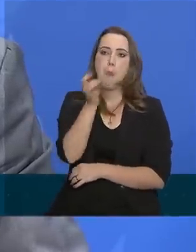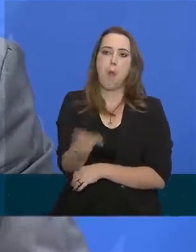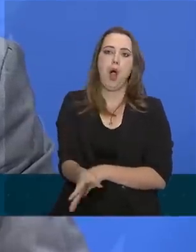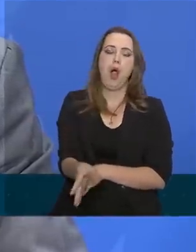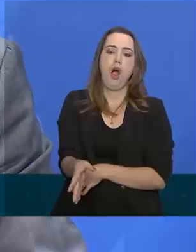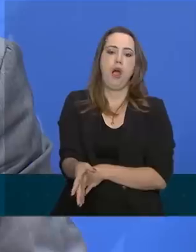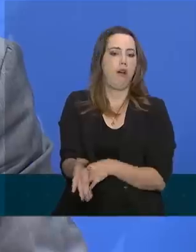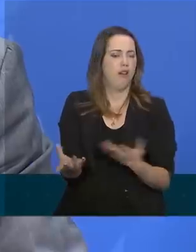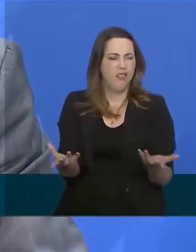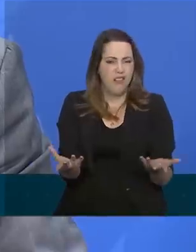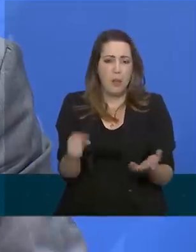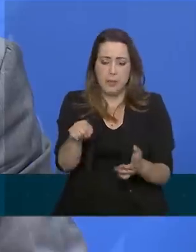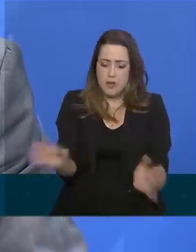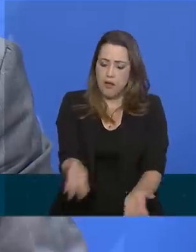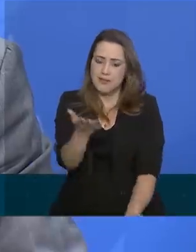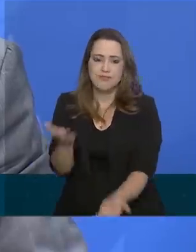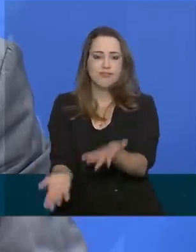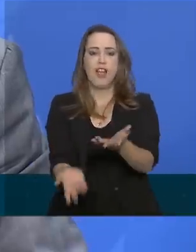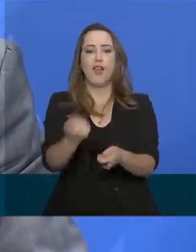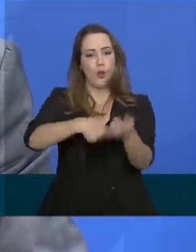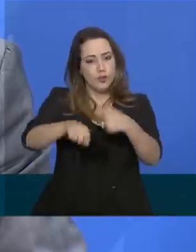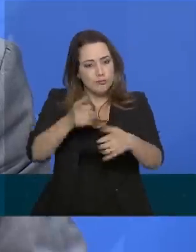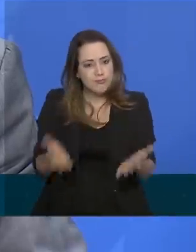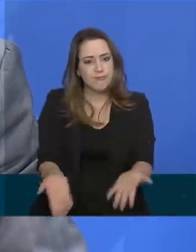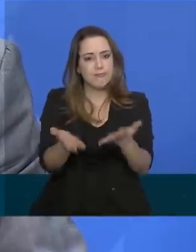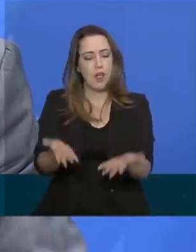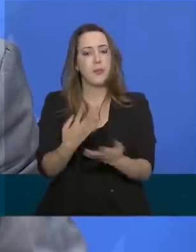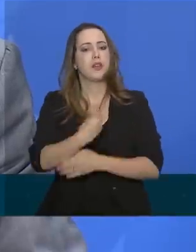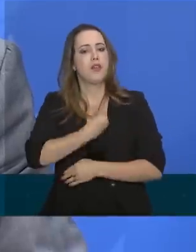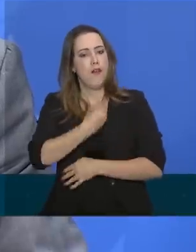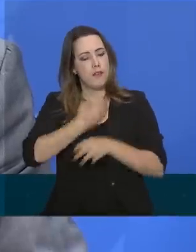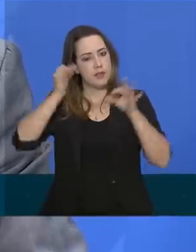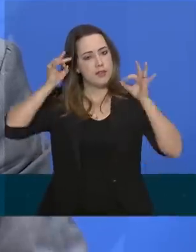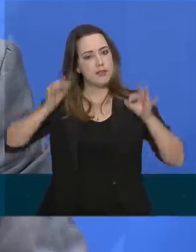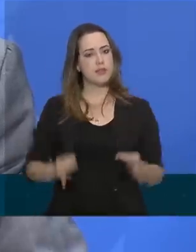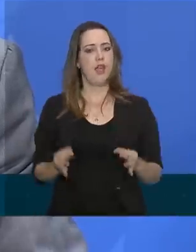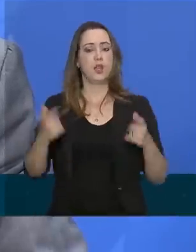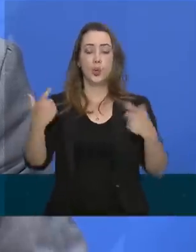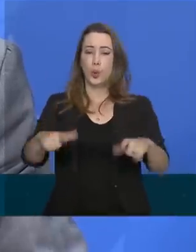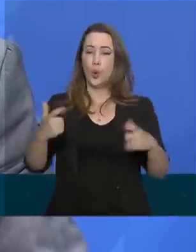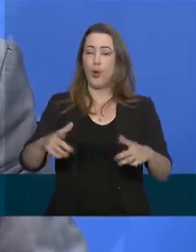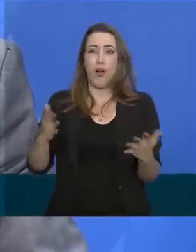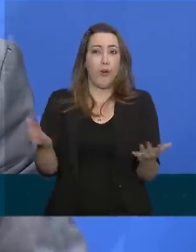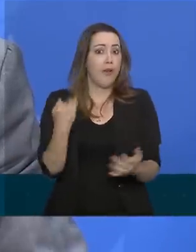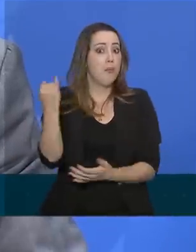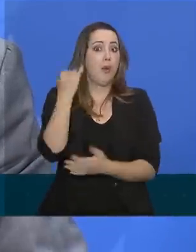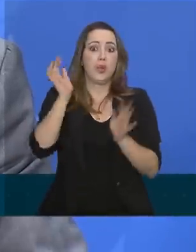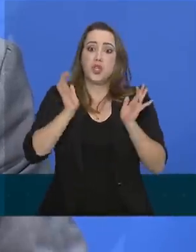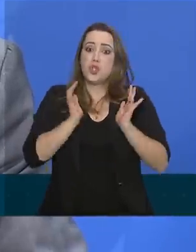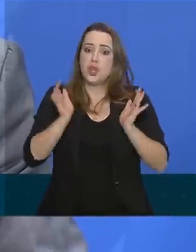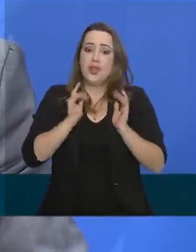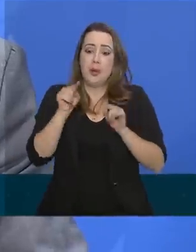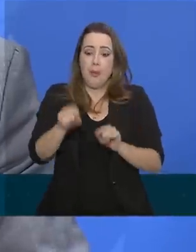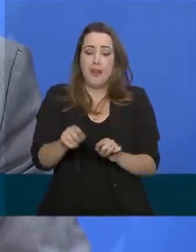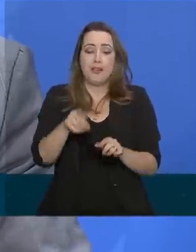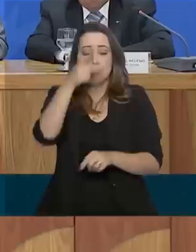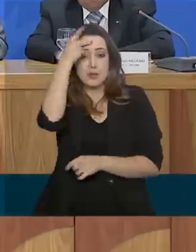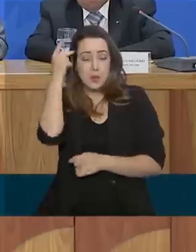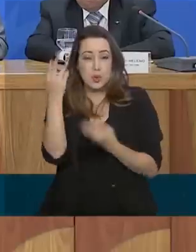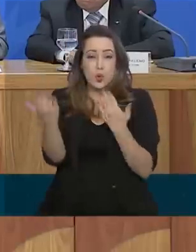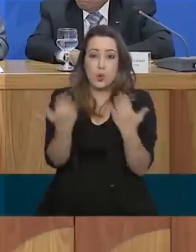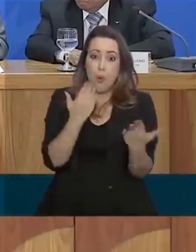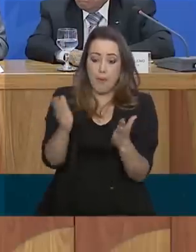de dar o dinamismo econômico necessário para que eles tenham uma vida digna numa região tão rica mas com tantos miseráveis